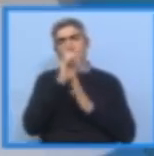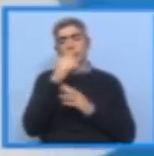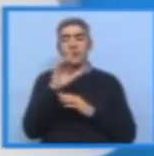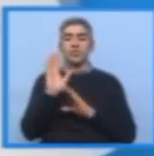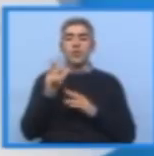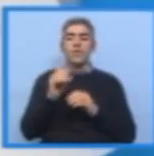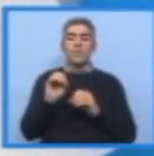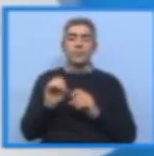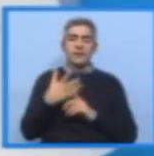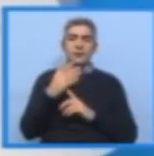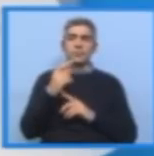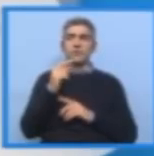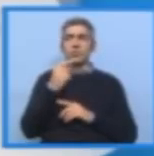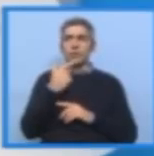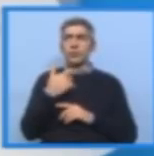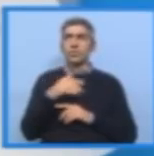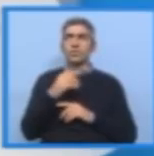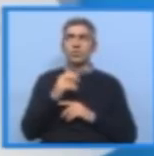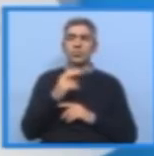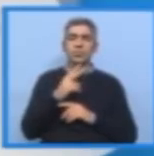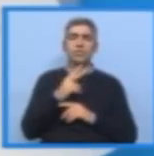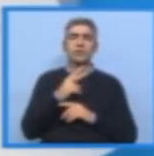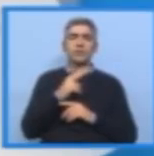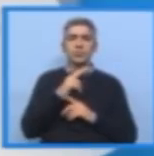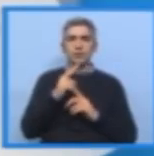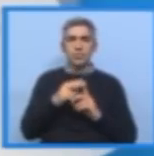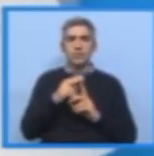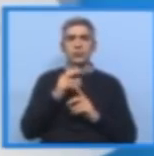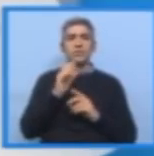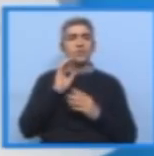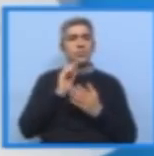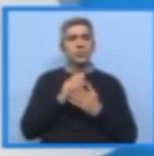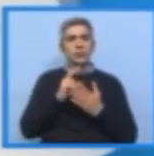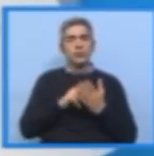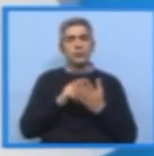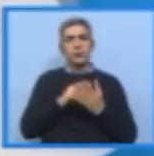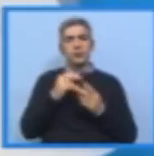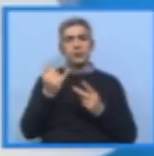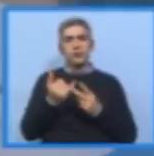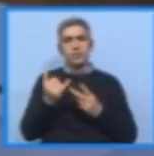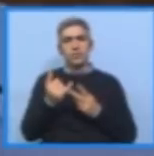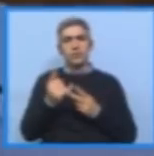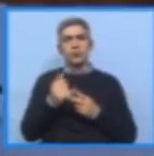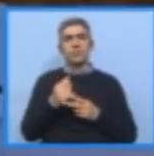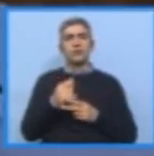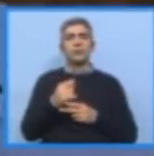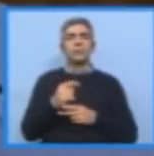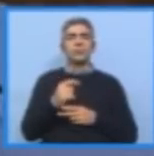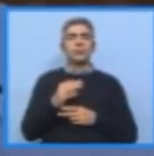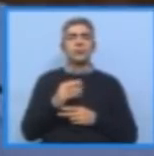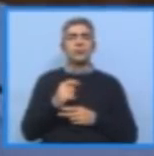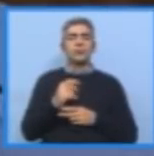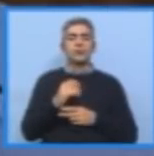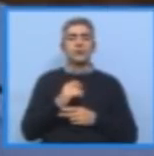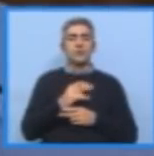um princípio muito grande de universalidade. Não é? E terminamos com esta segunda leitura, Padre Natanael, aos Efésios,